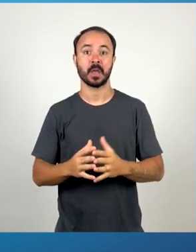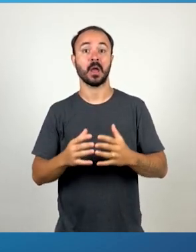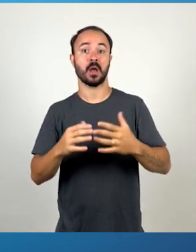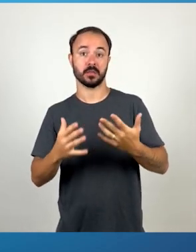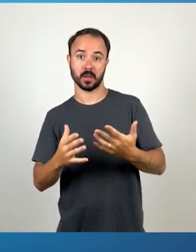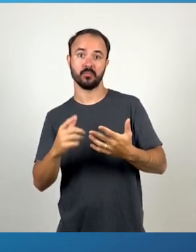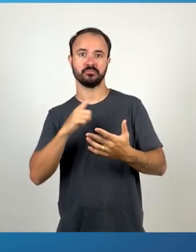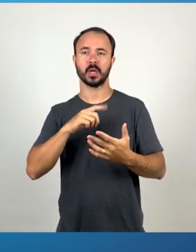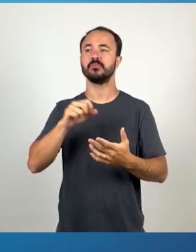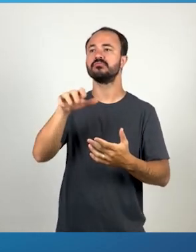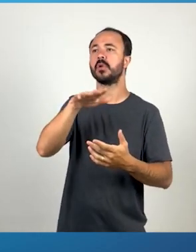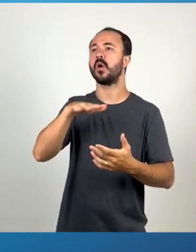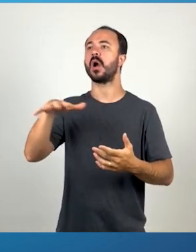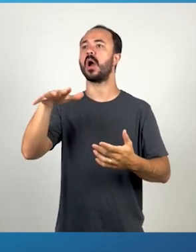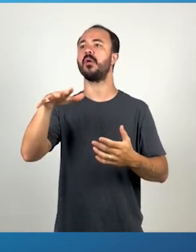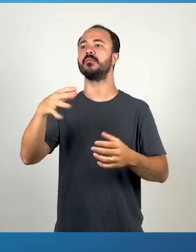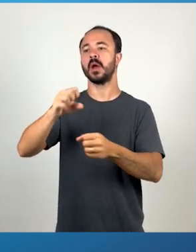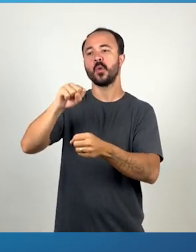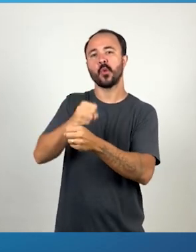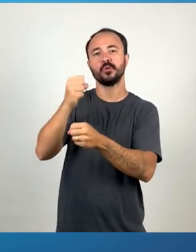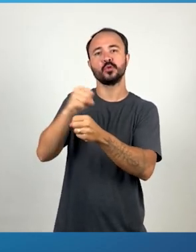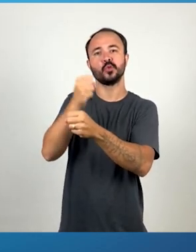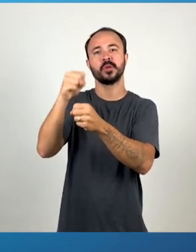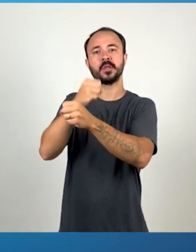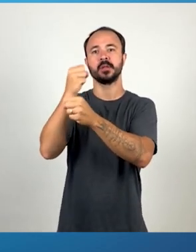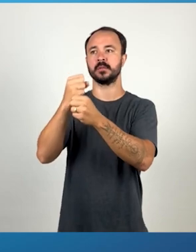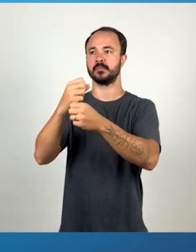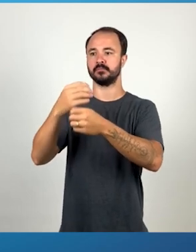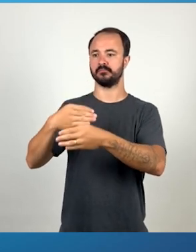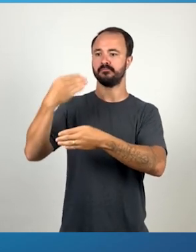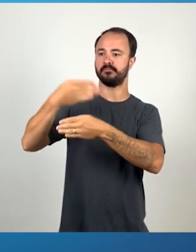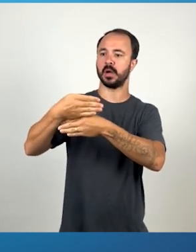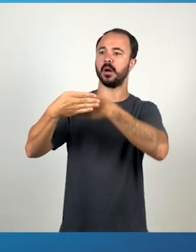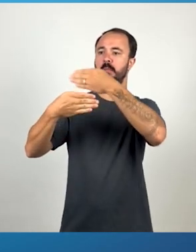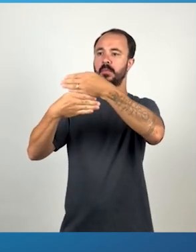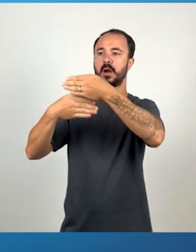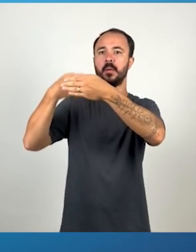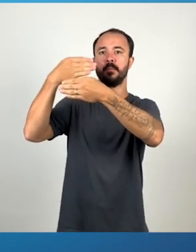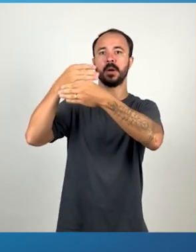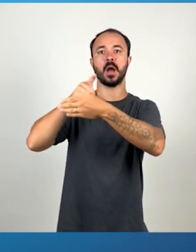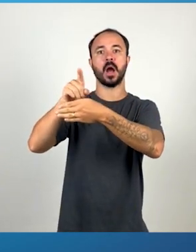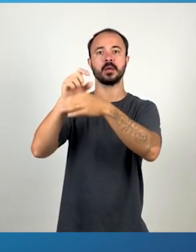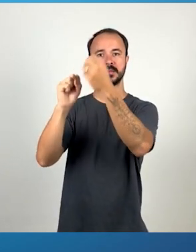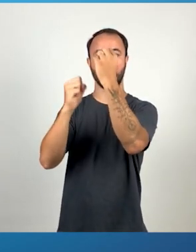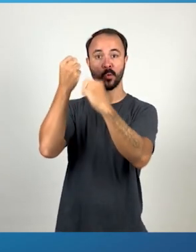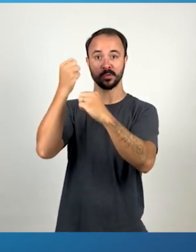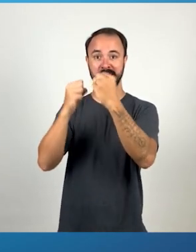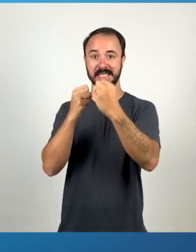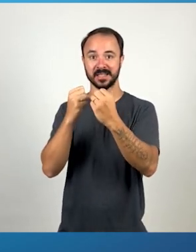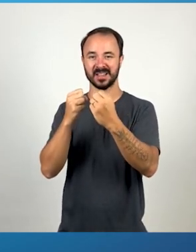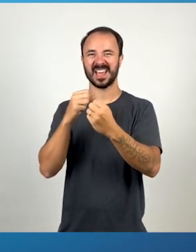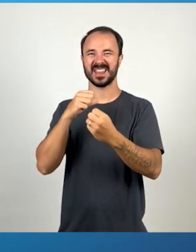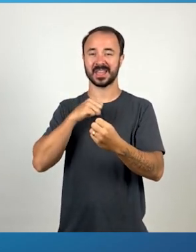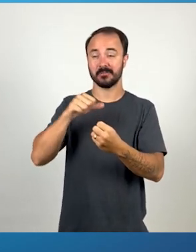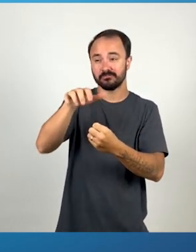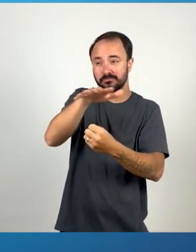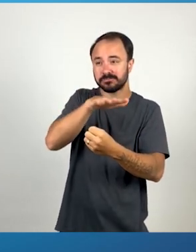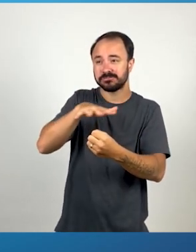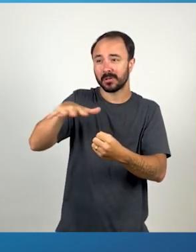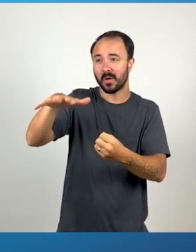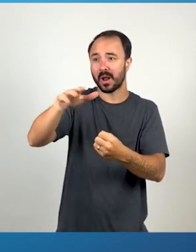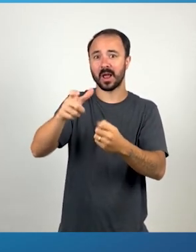construída uma usina hidrelétrica, essa barragem, ela gera um ponto de alagamento muito amplo, tá? E isso causa destruição de